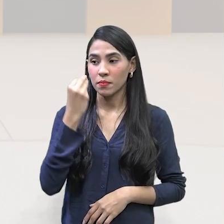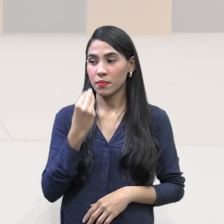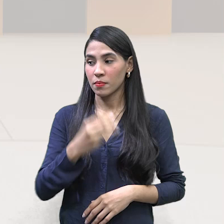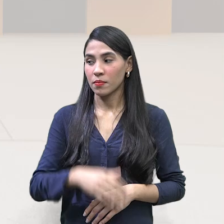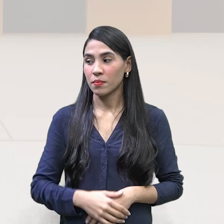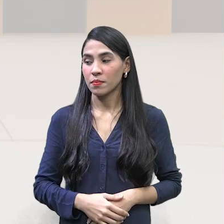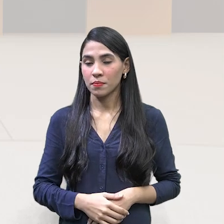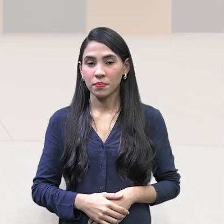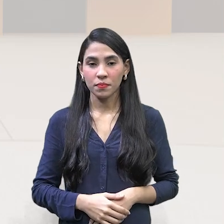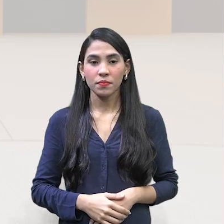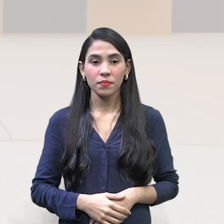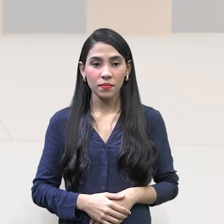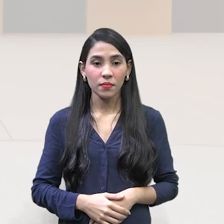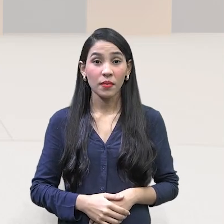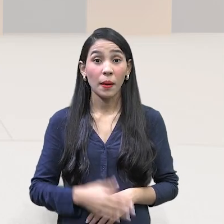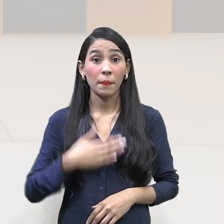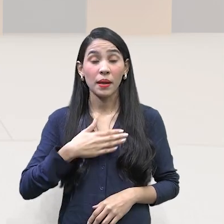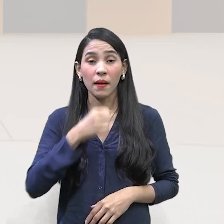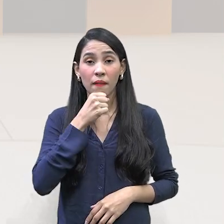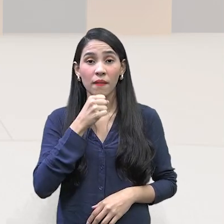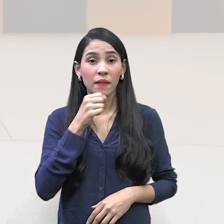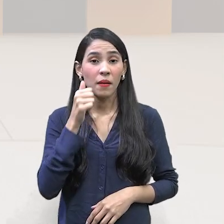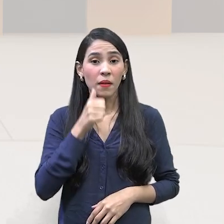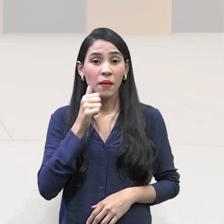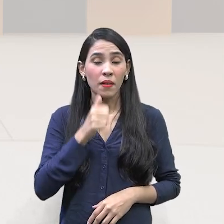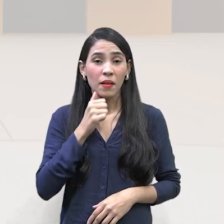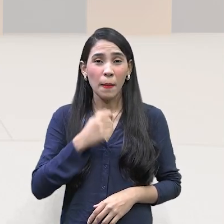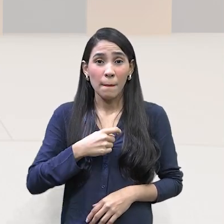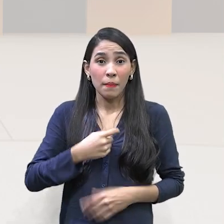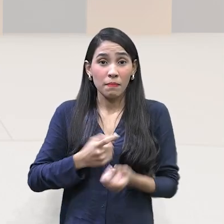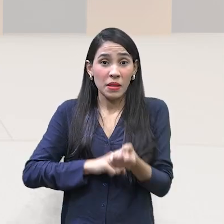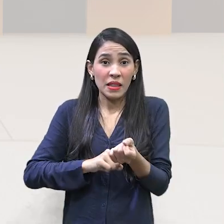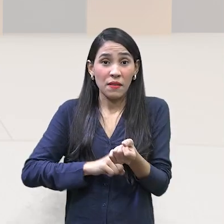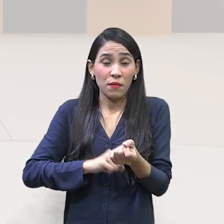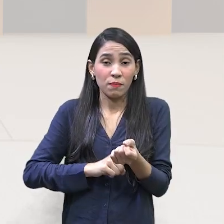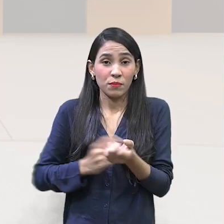falou o seguinte, que ele era o terror dos adolescentes.